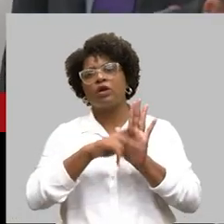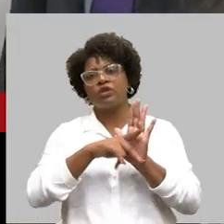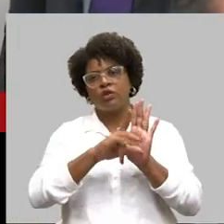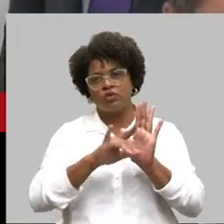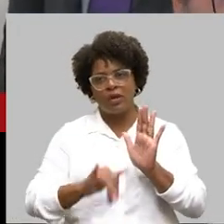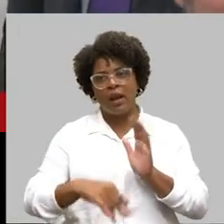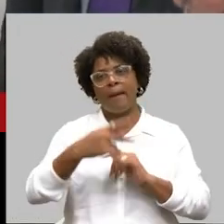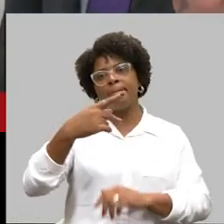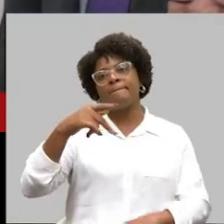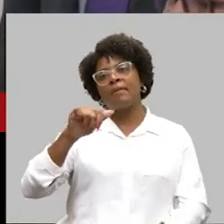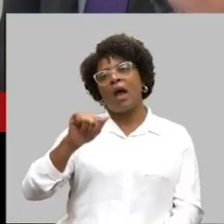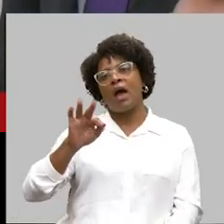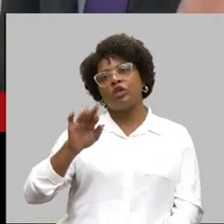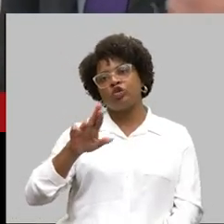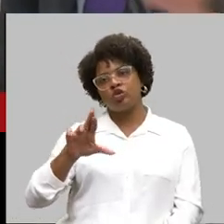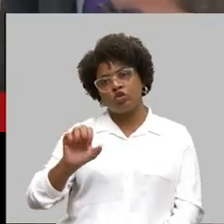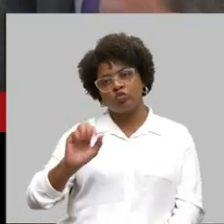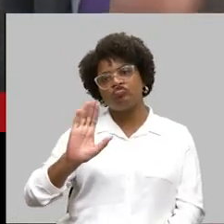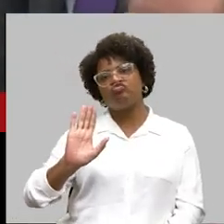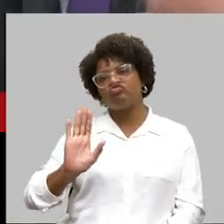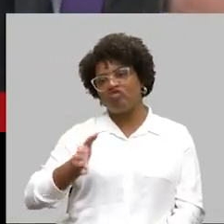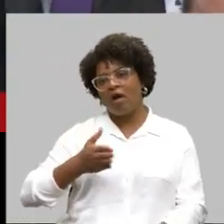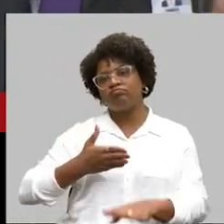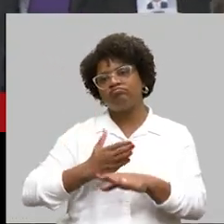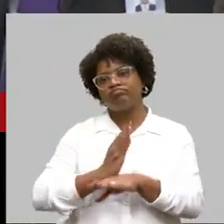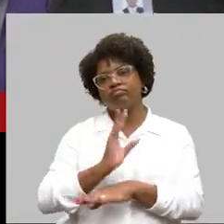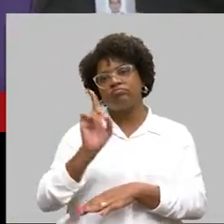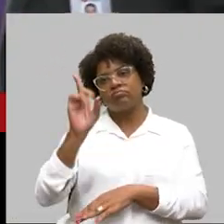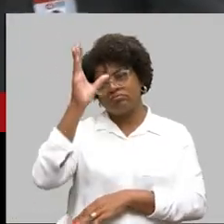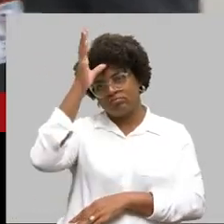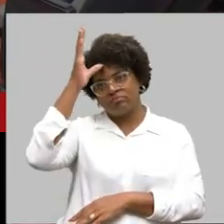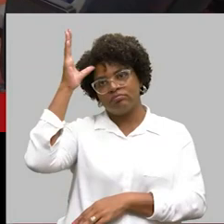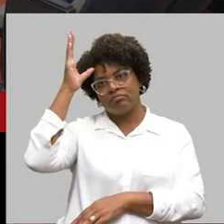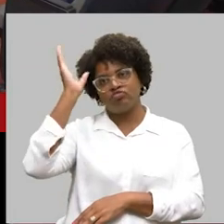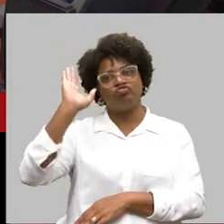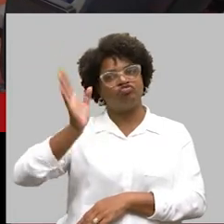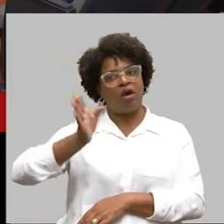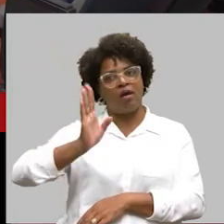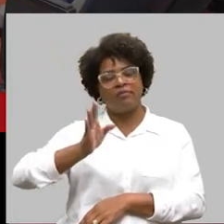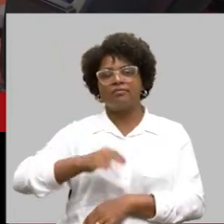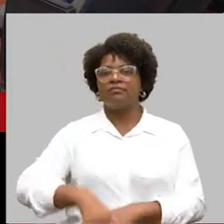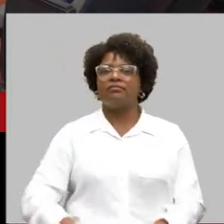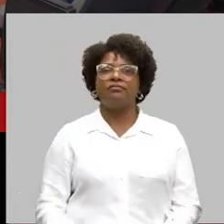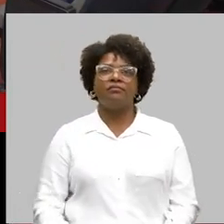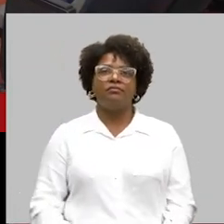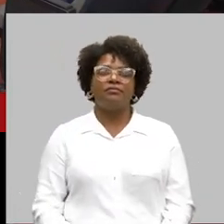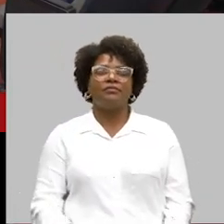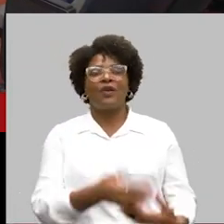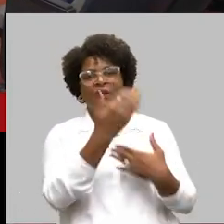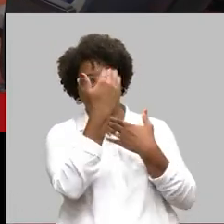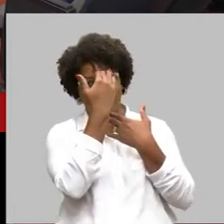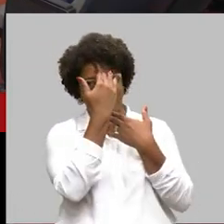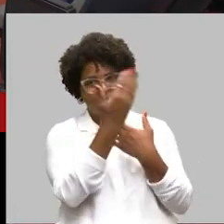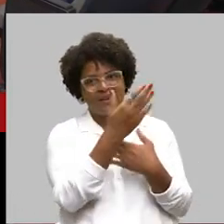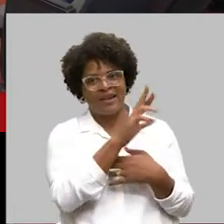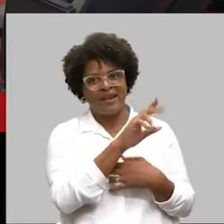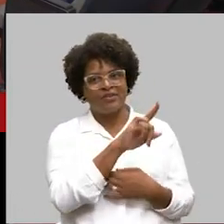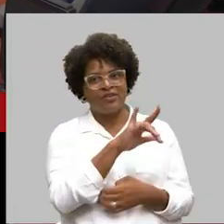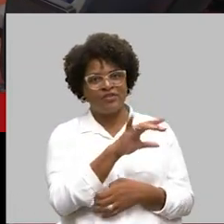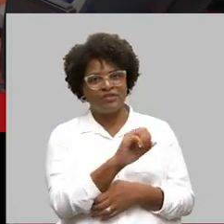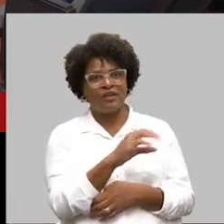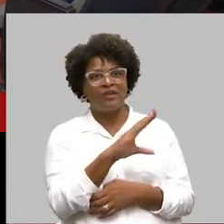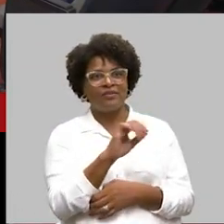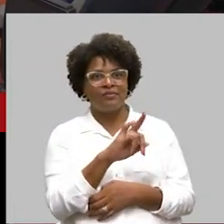aprovado na comissão de educação lá da câmara viva democracia Muito obrigado Rogério Correa muito bem parabéns aos